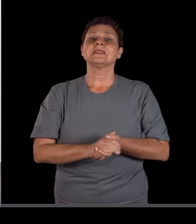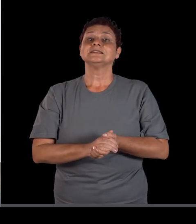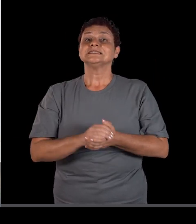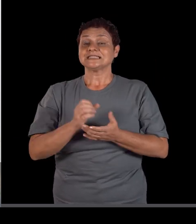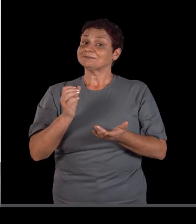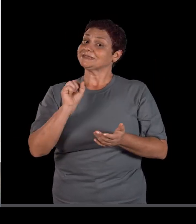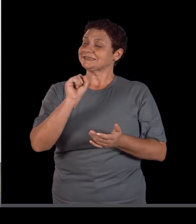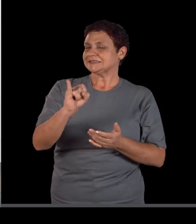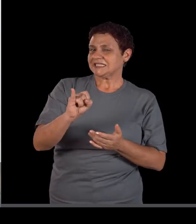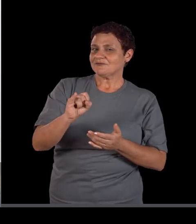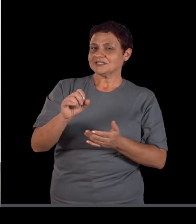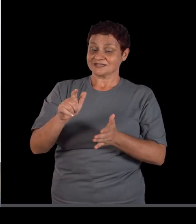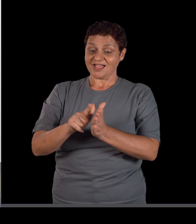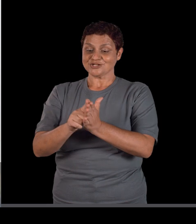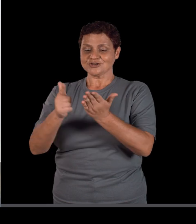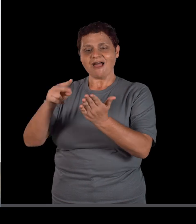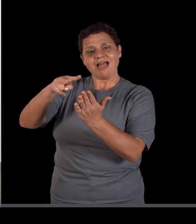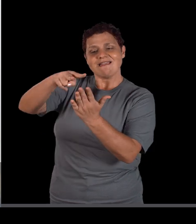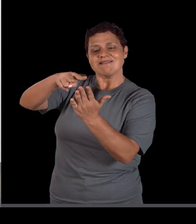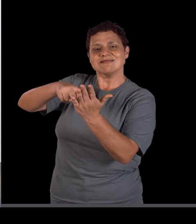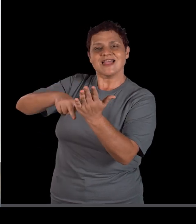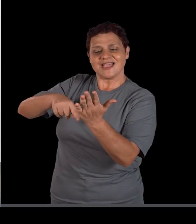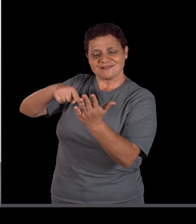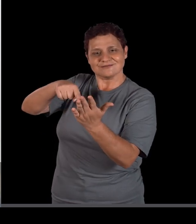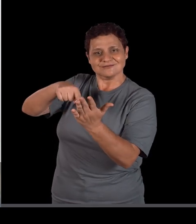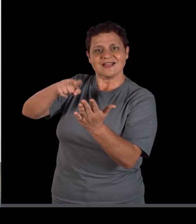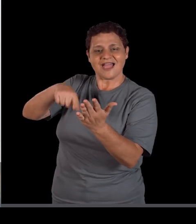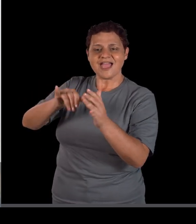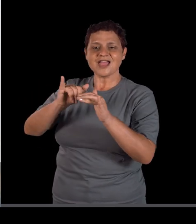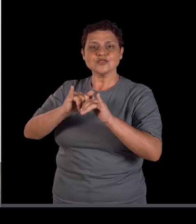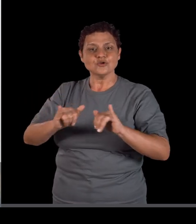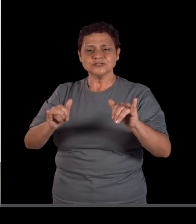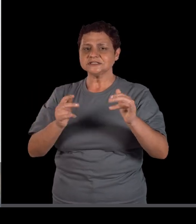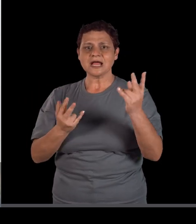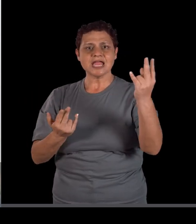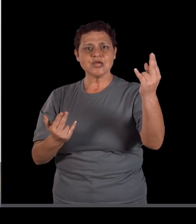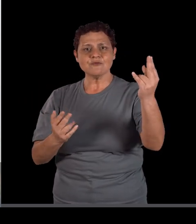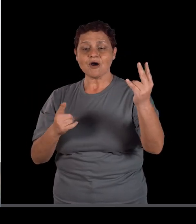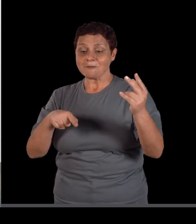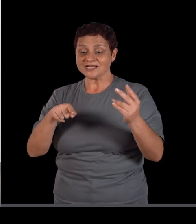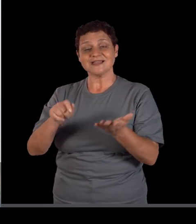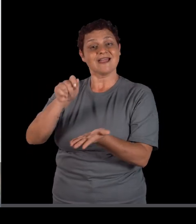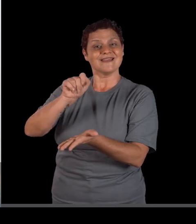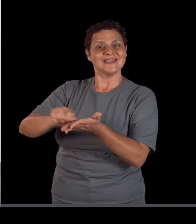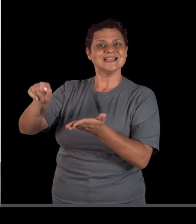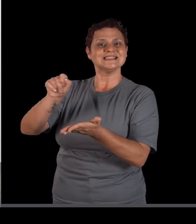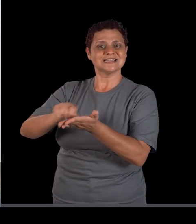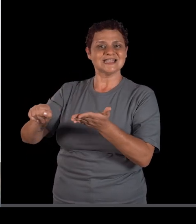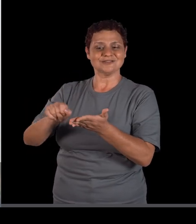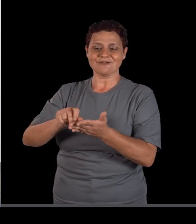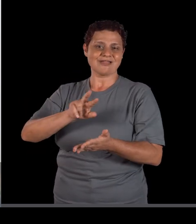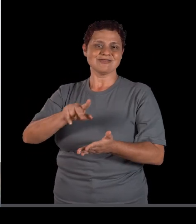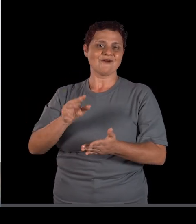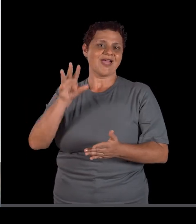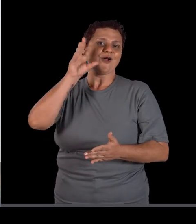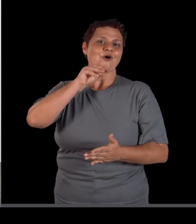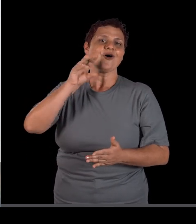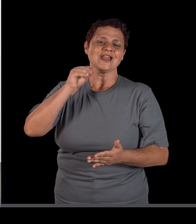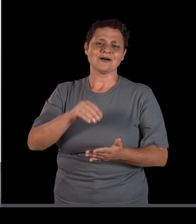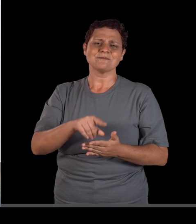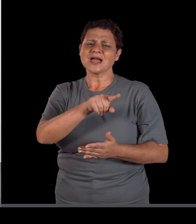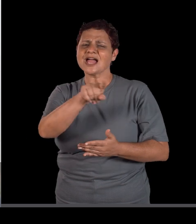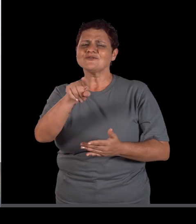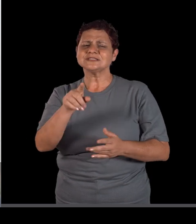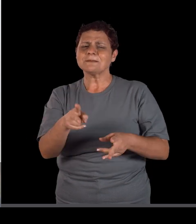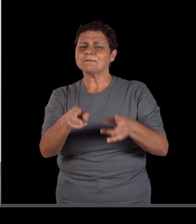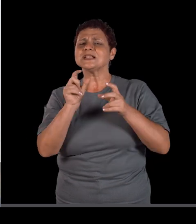você. Já se você está lendo um jornal, essa notícia pertence ao gênero escrito e não ao gênero oral. E aí